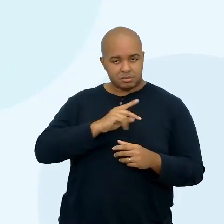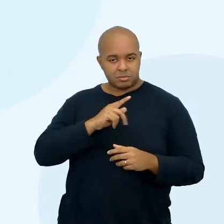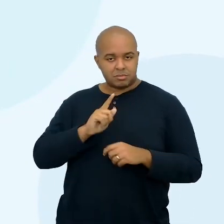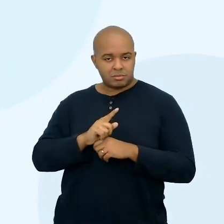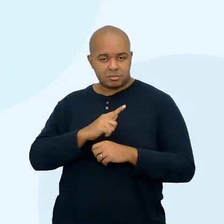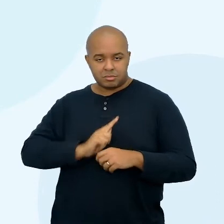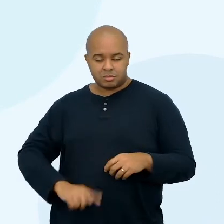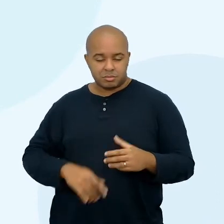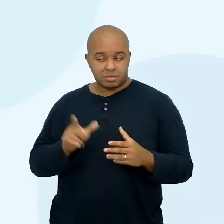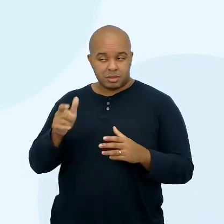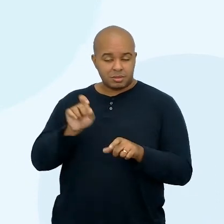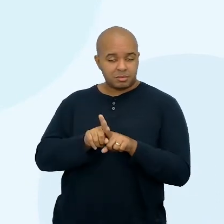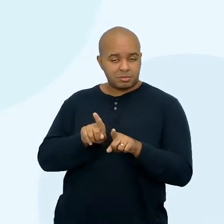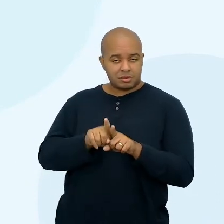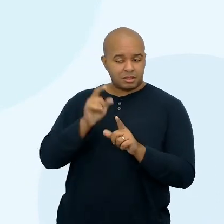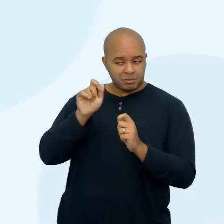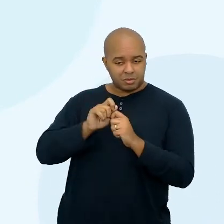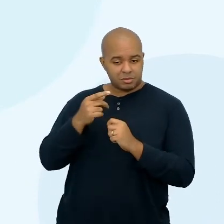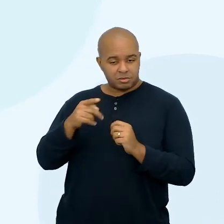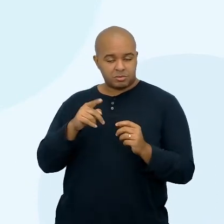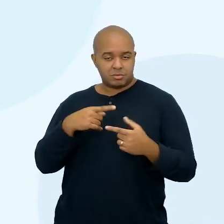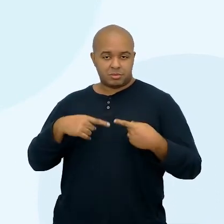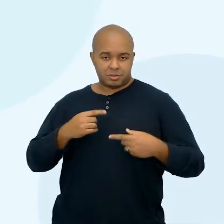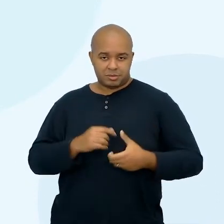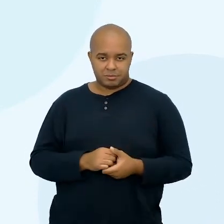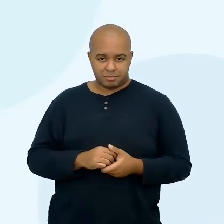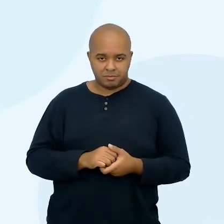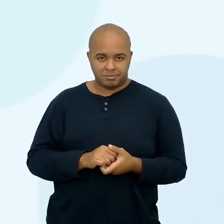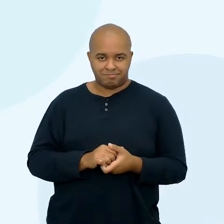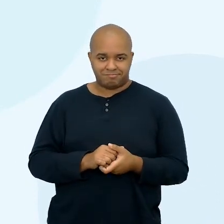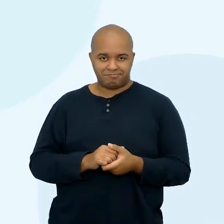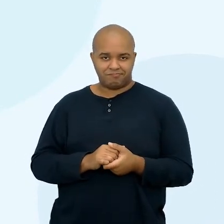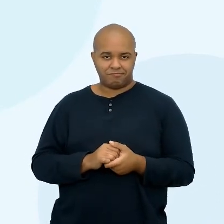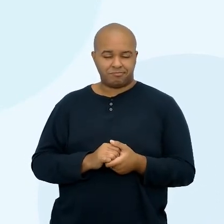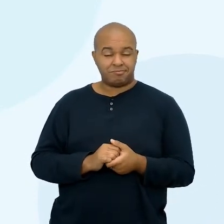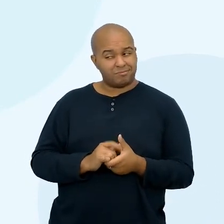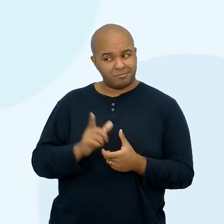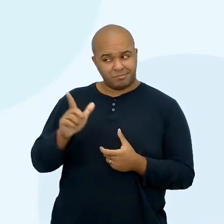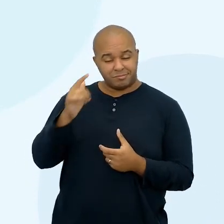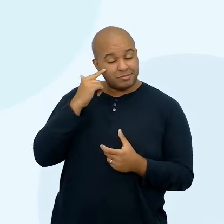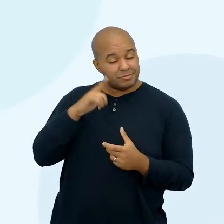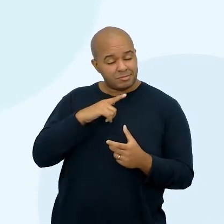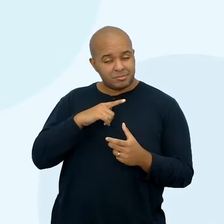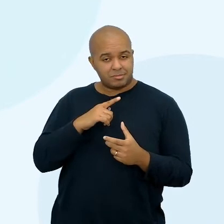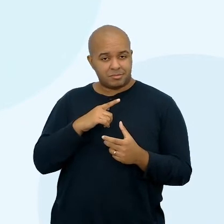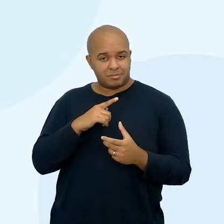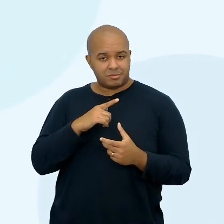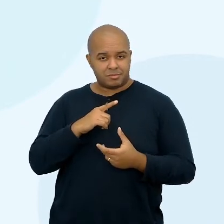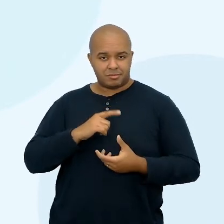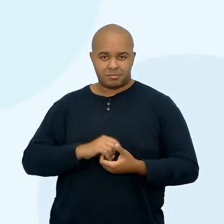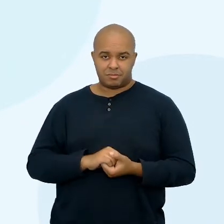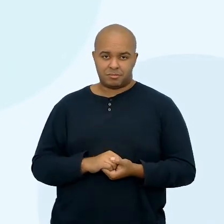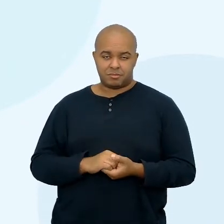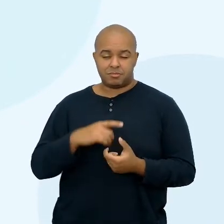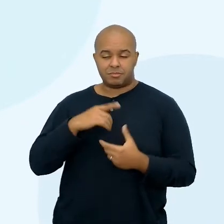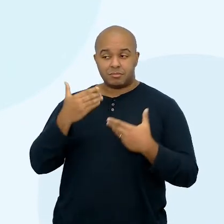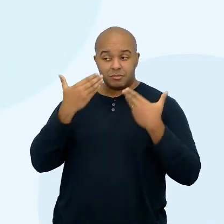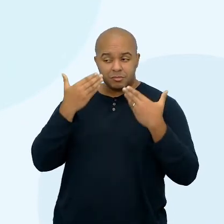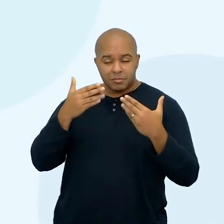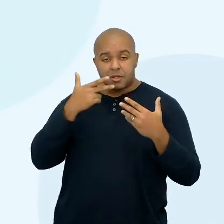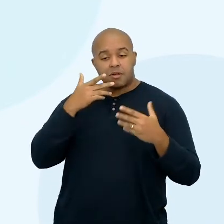cobra, exige, vai lá fazer os seus direitos. Mas eu tenho direito a isso, professor?